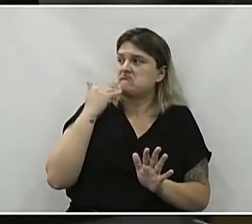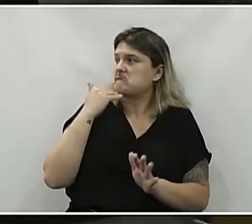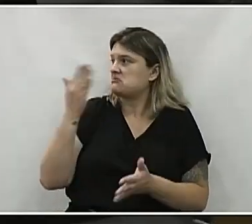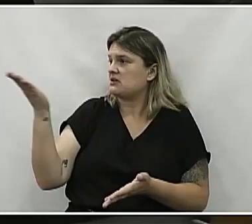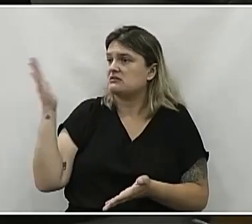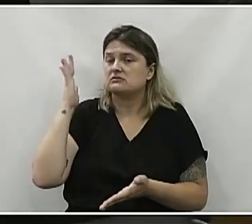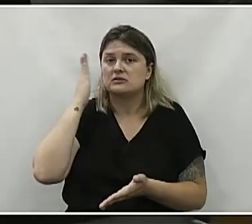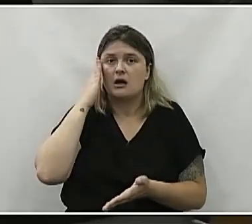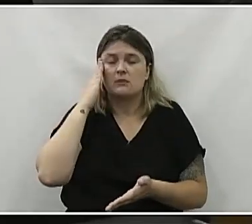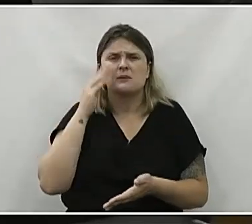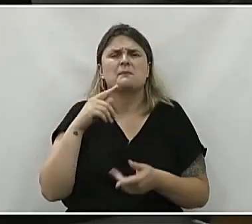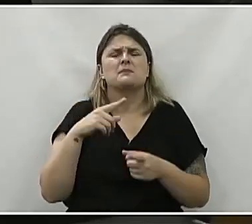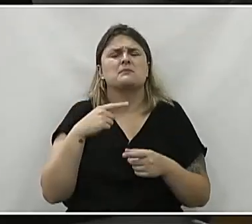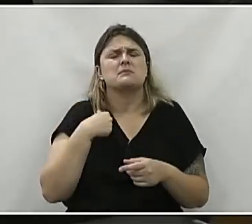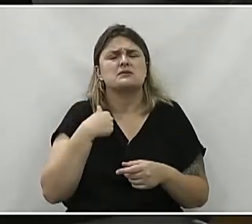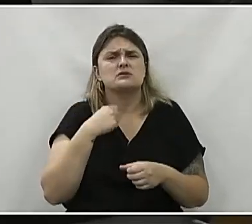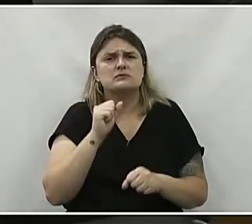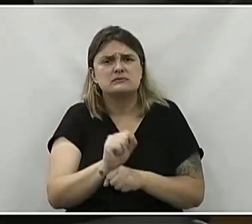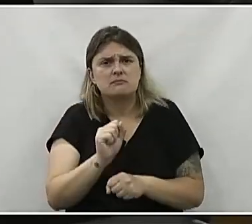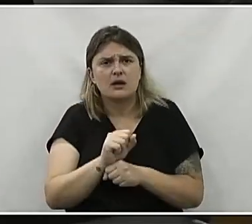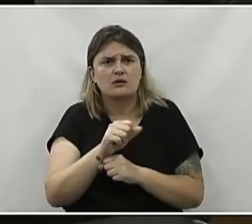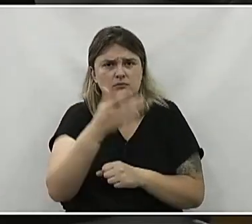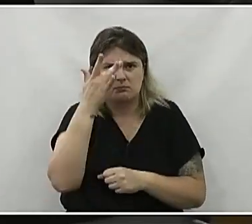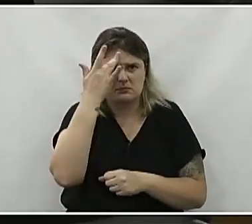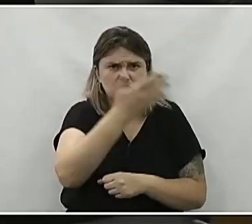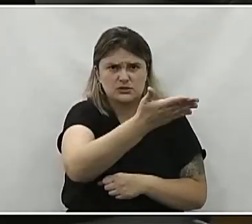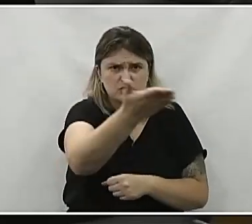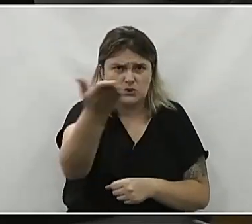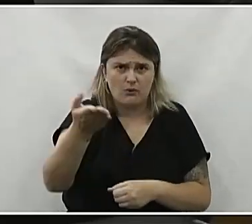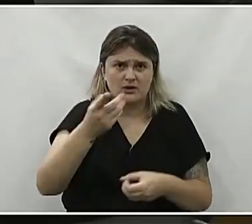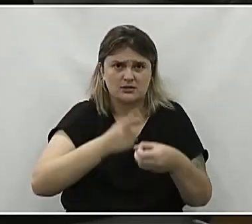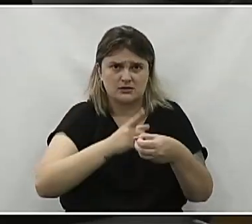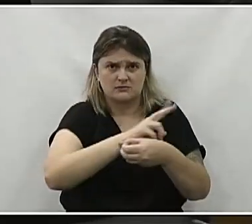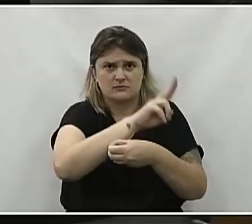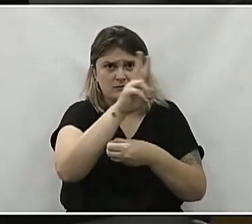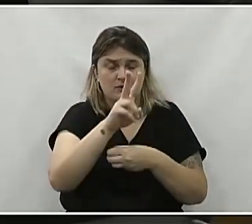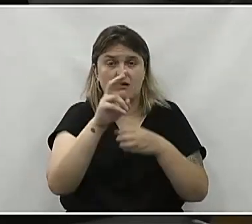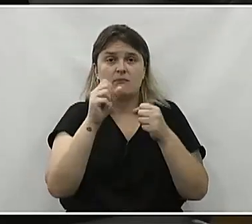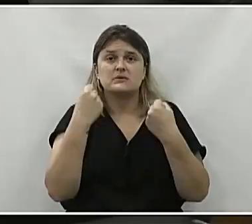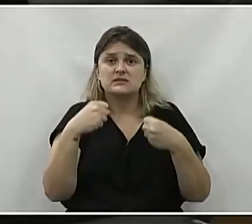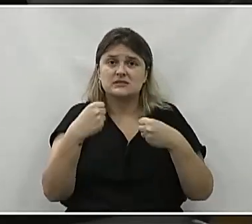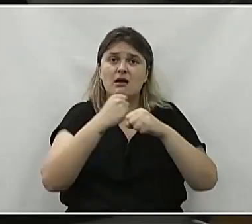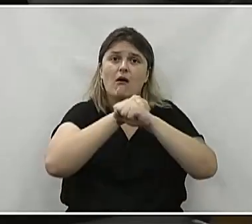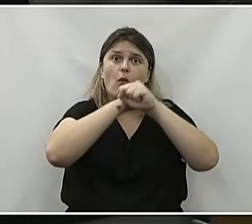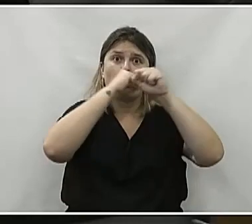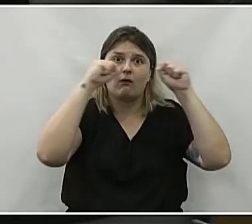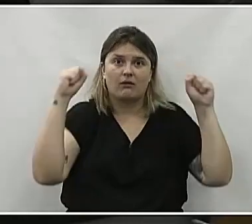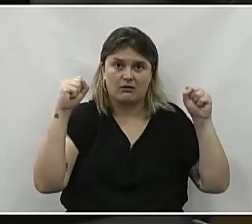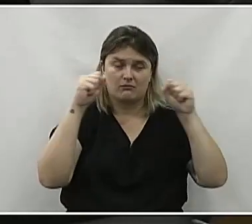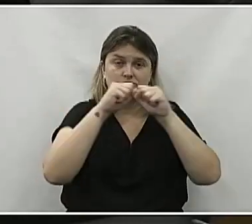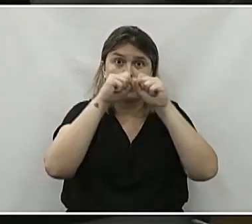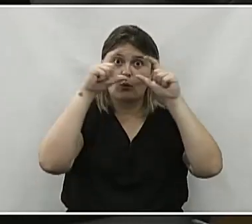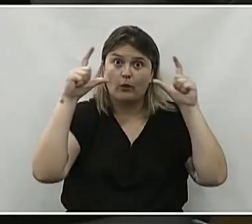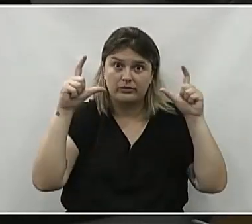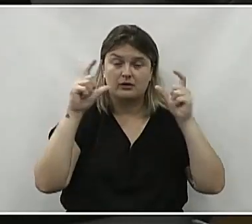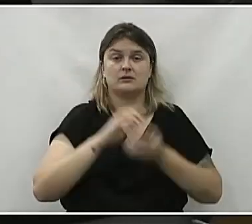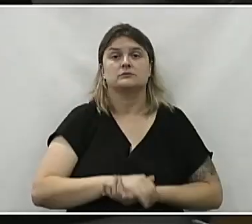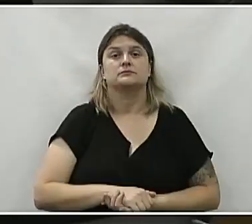sabe mas eu espero de coração mesmo que a população do Vale do Iguaçu acorde esse